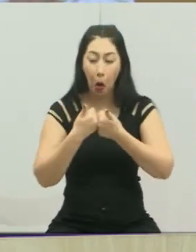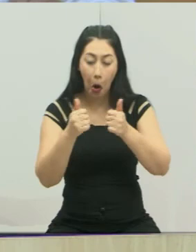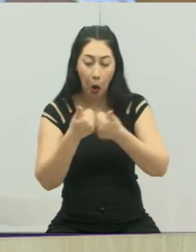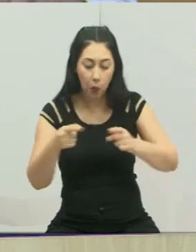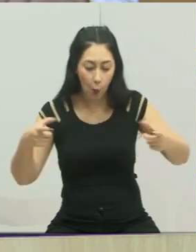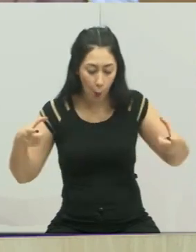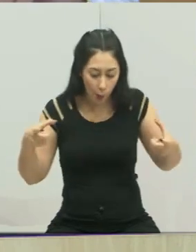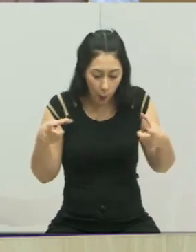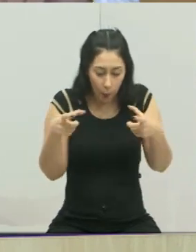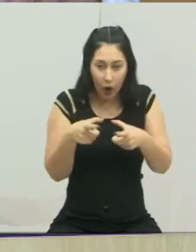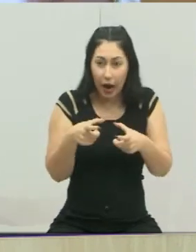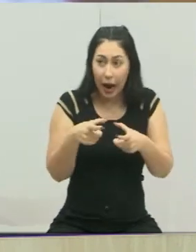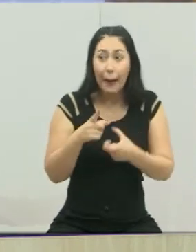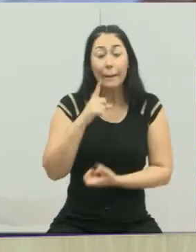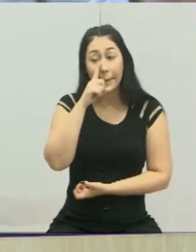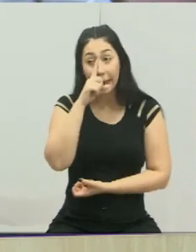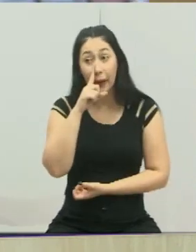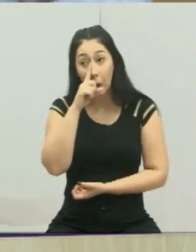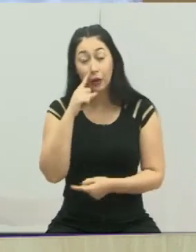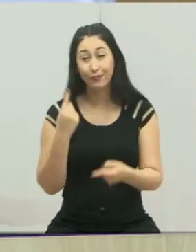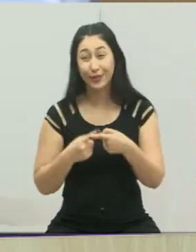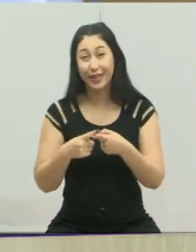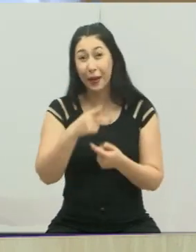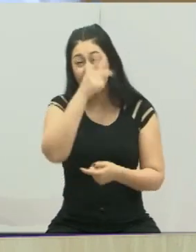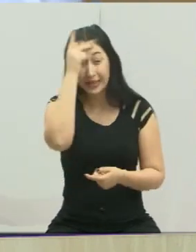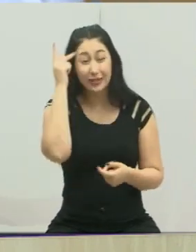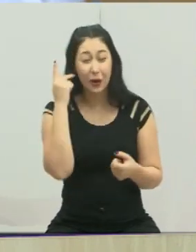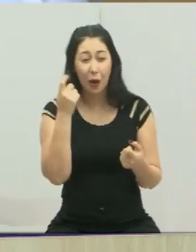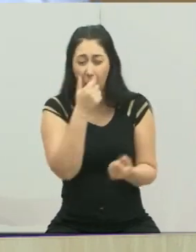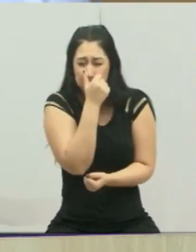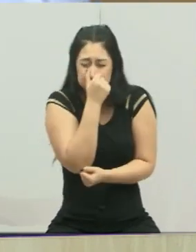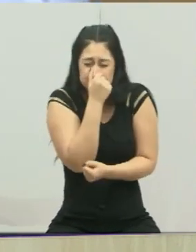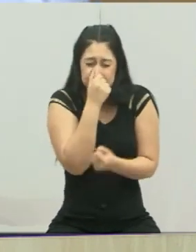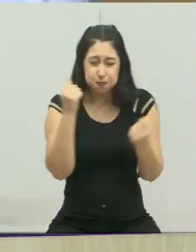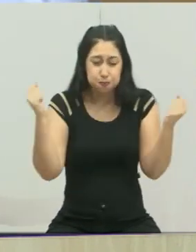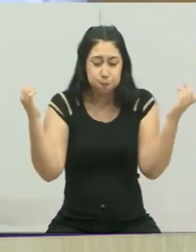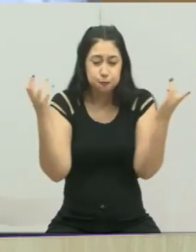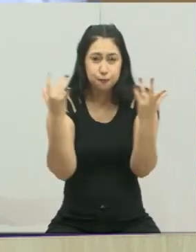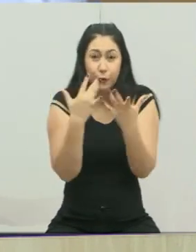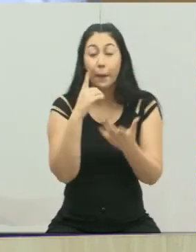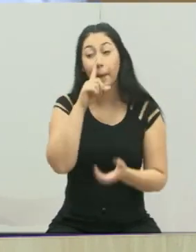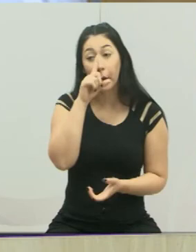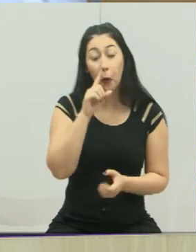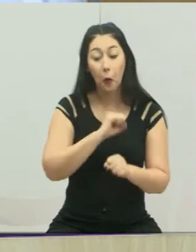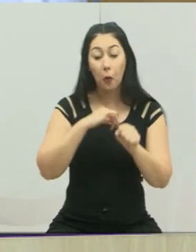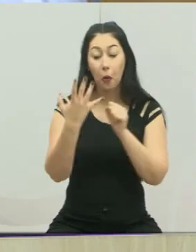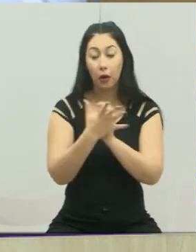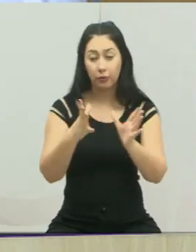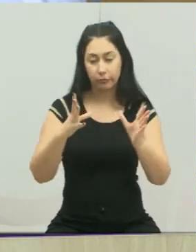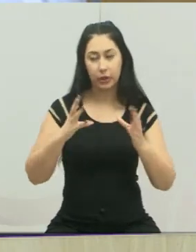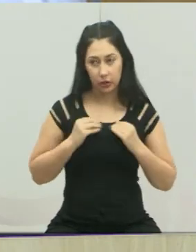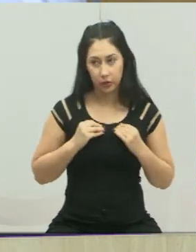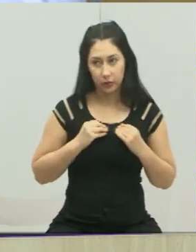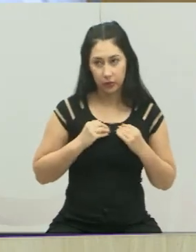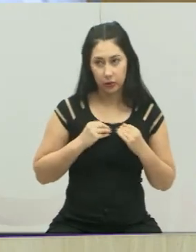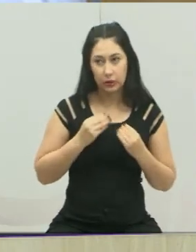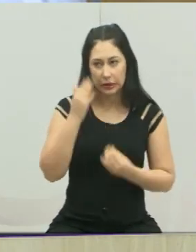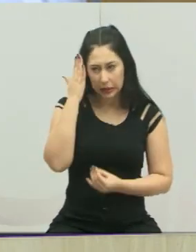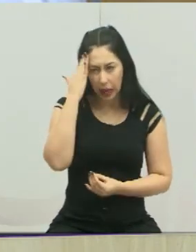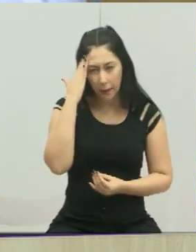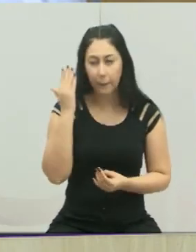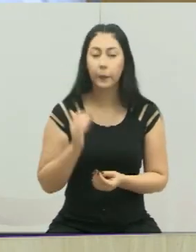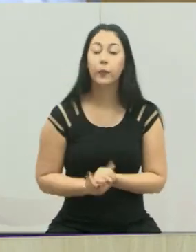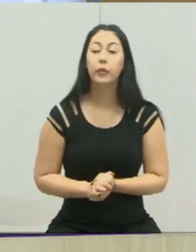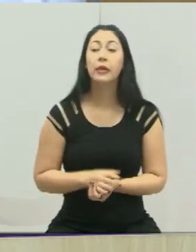menor frota em circulação aumenta a lotação de pessoas em circular e propicia um risco maior de contágio da Covid-19? A. Em